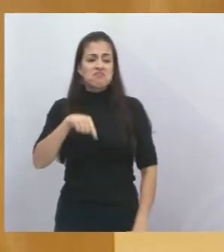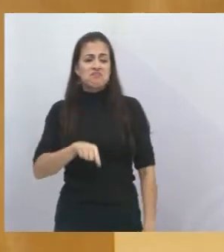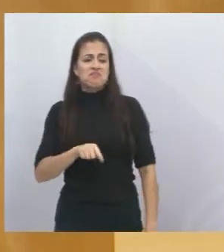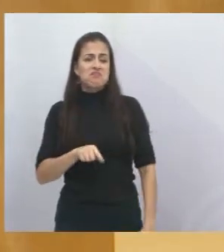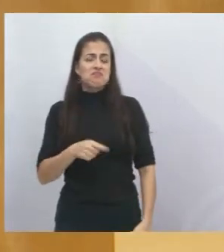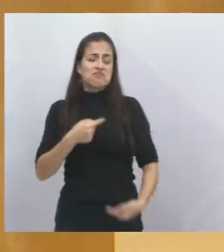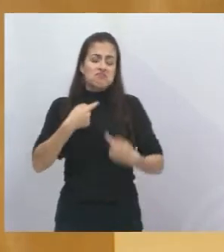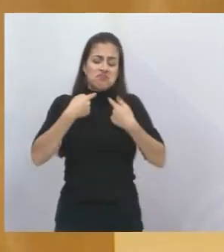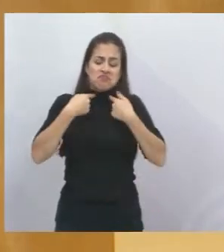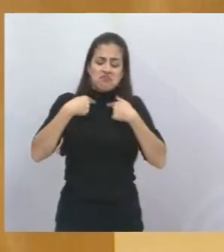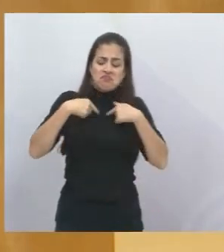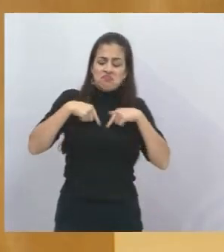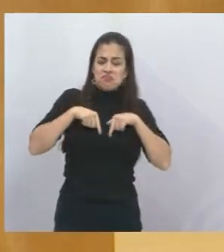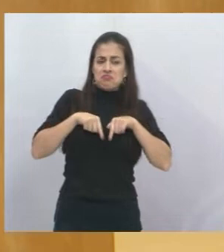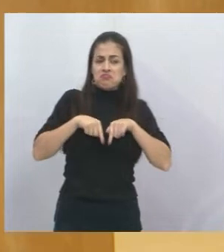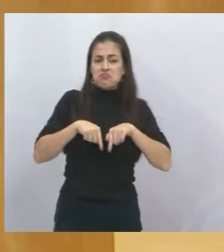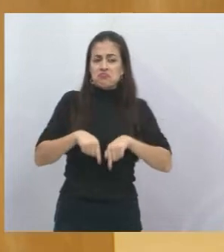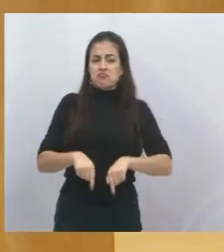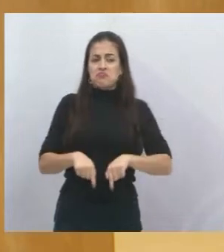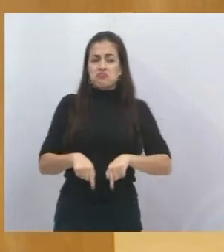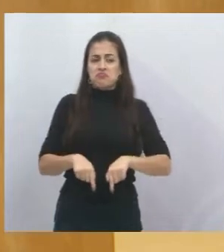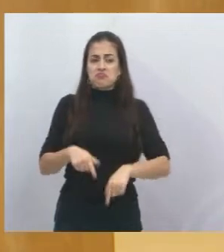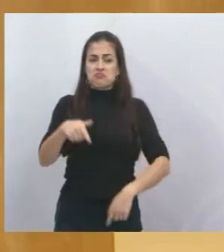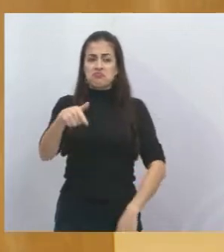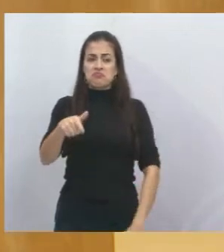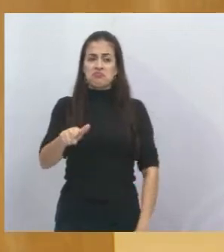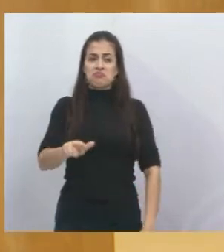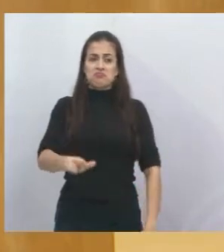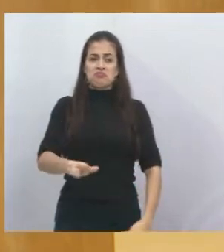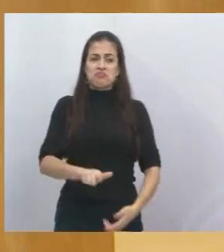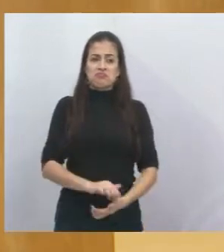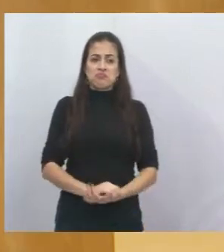por goela abaixo mais uma vez.